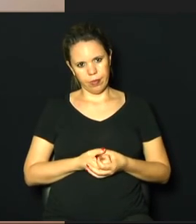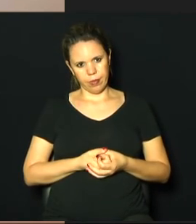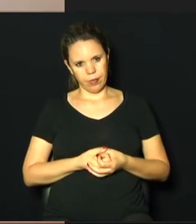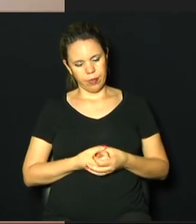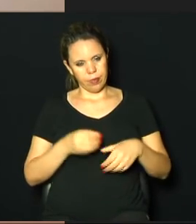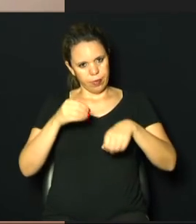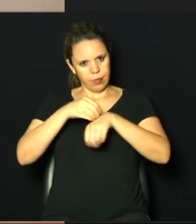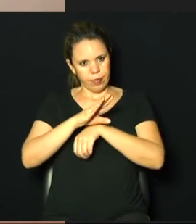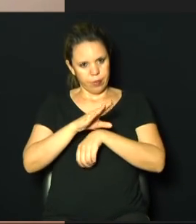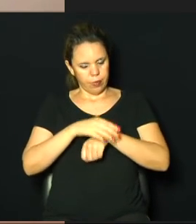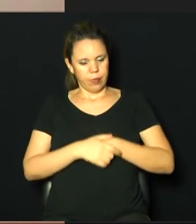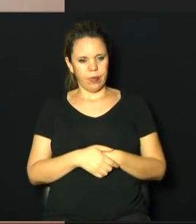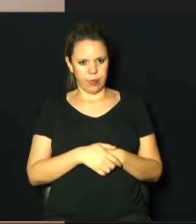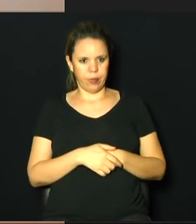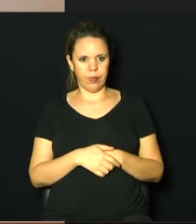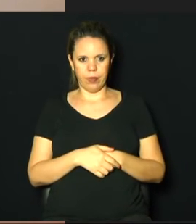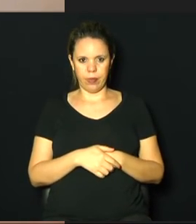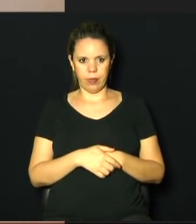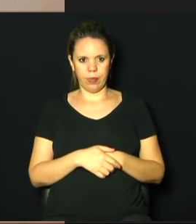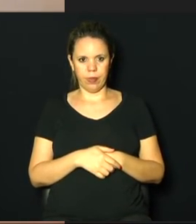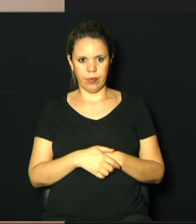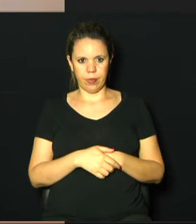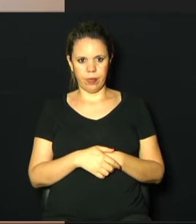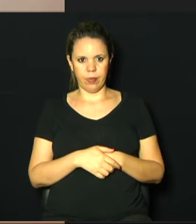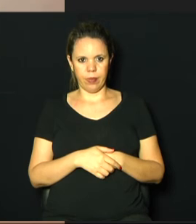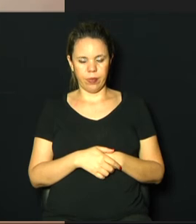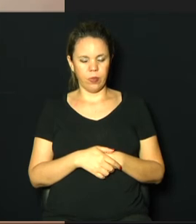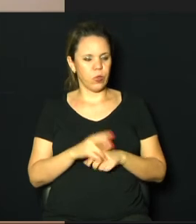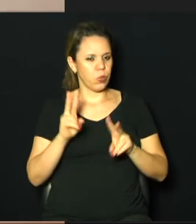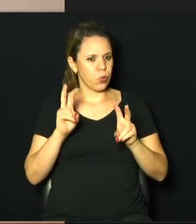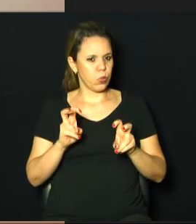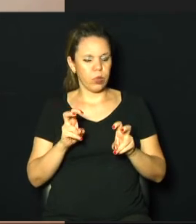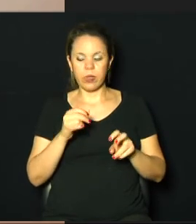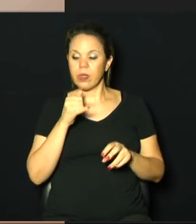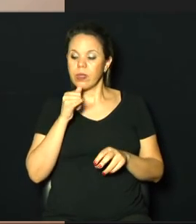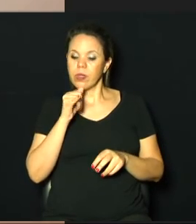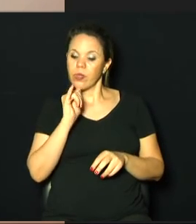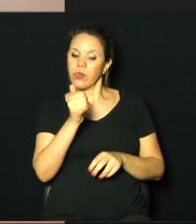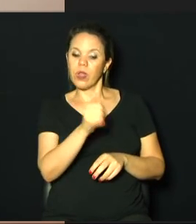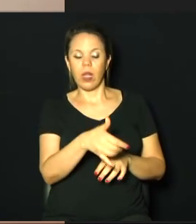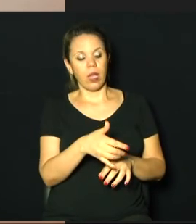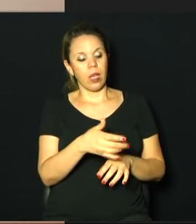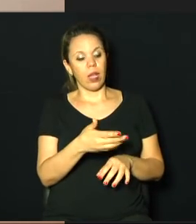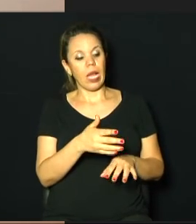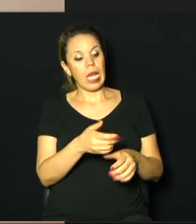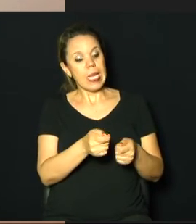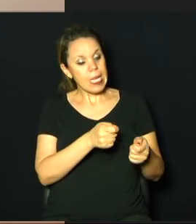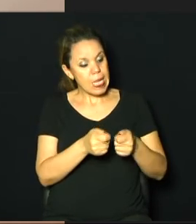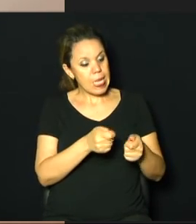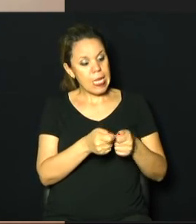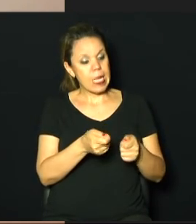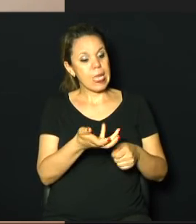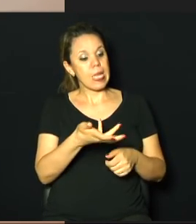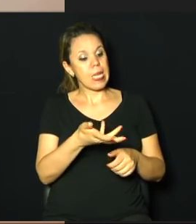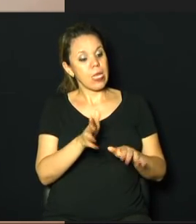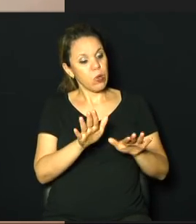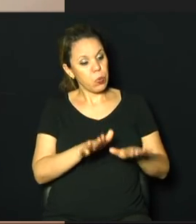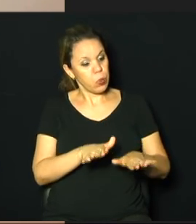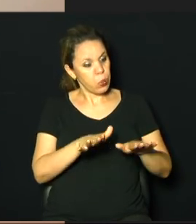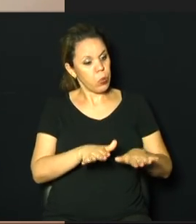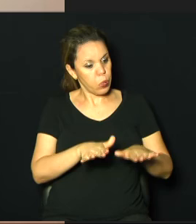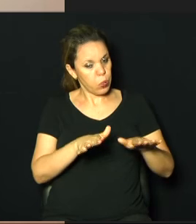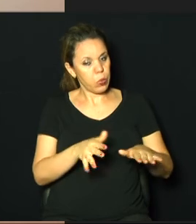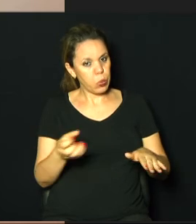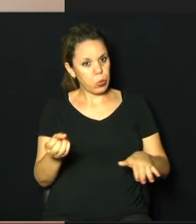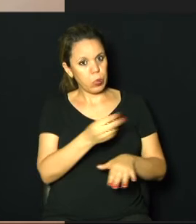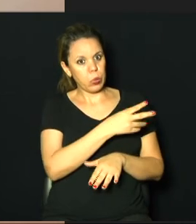Meu recadinho seria que vou ficar com aquela questão do pé no acelerador, né? Vamos tentar tirar o pé do acelerador, olhar